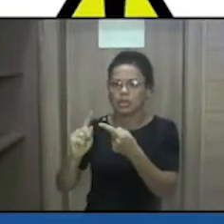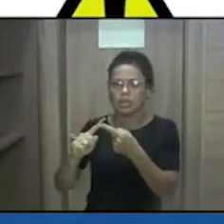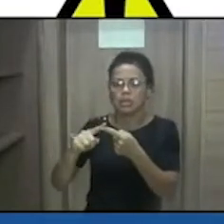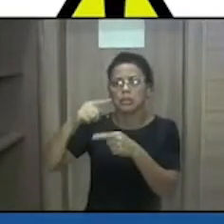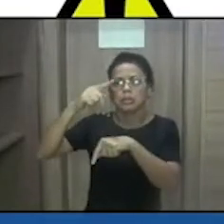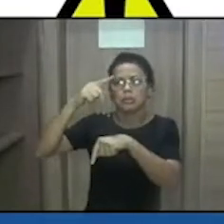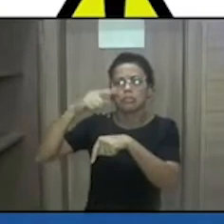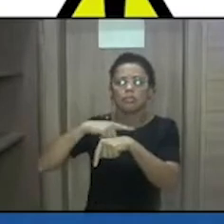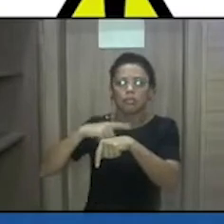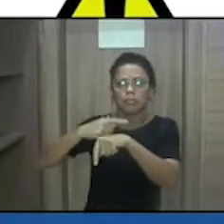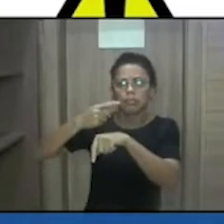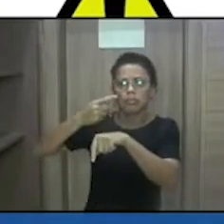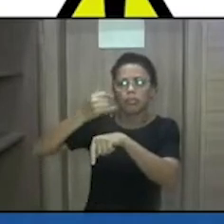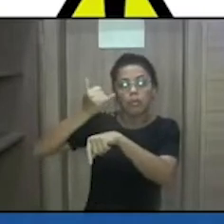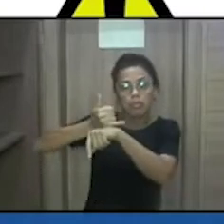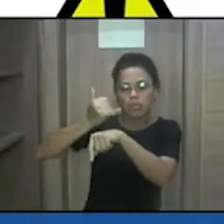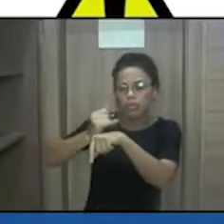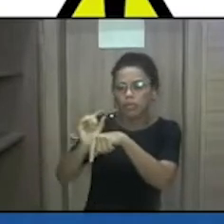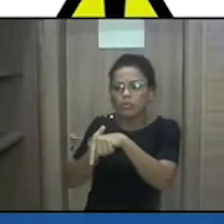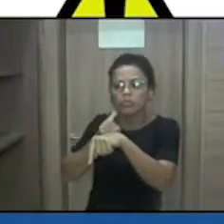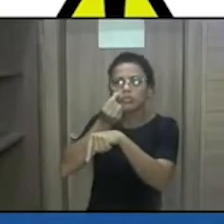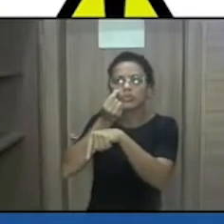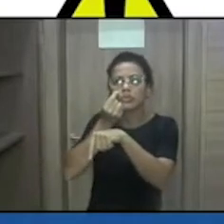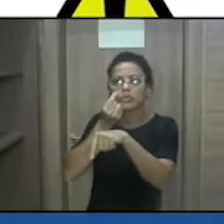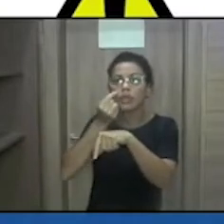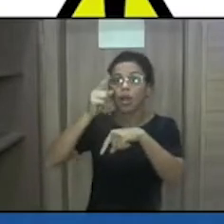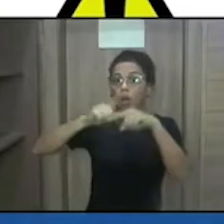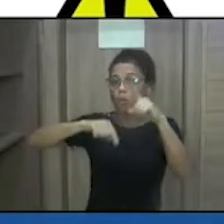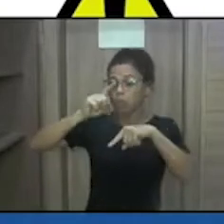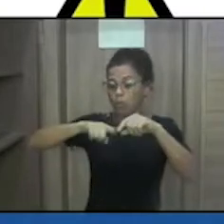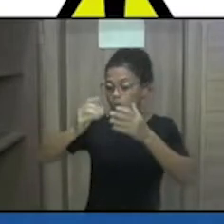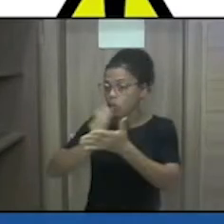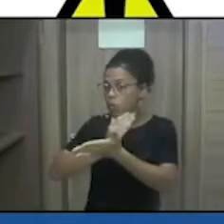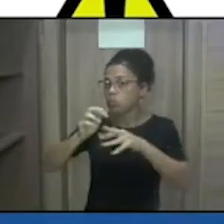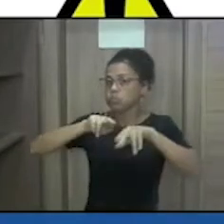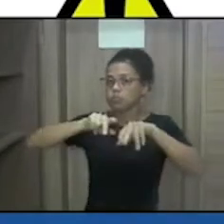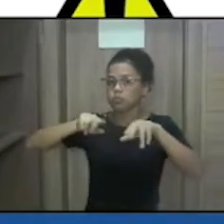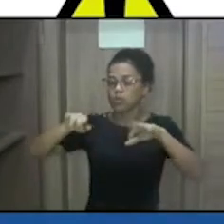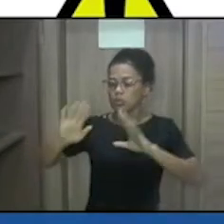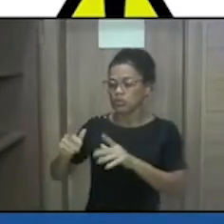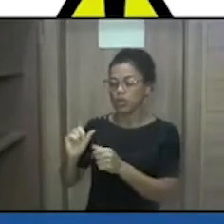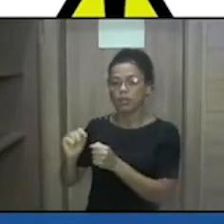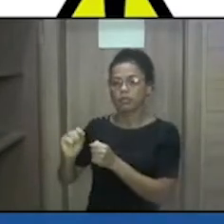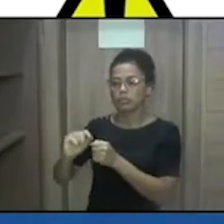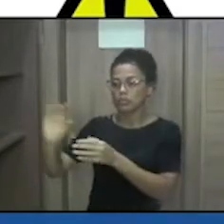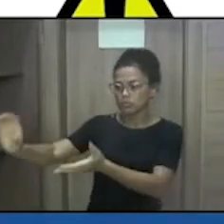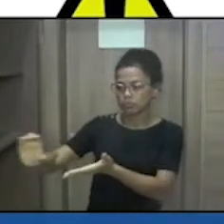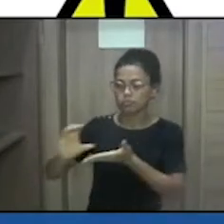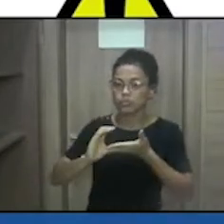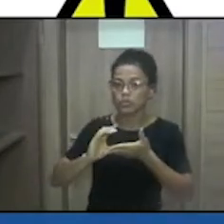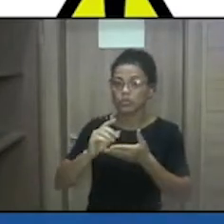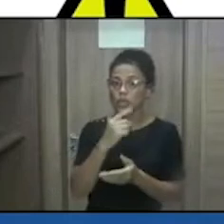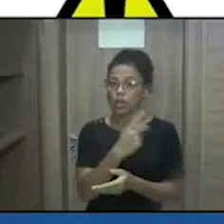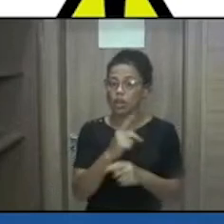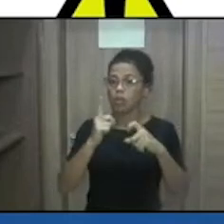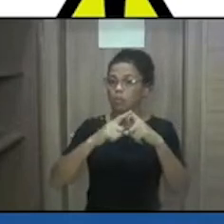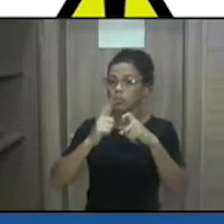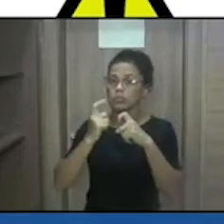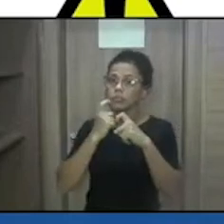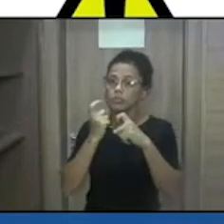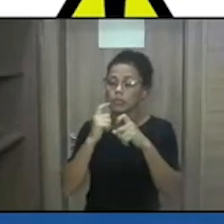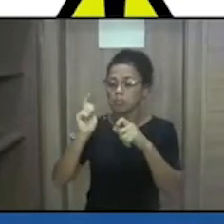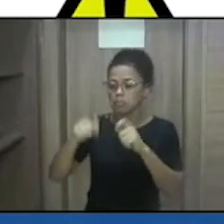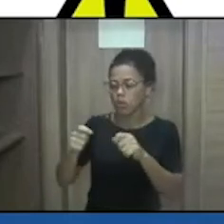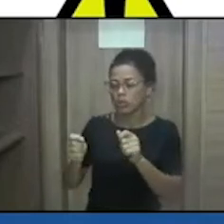de vidro, enfim, materiais que já vêm de algum jeito pré-fabricados e que o dentista pode